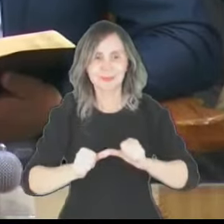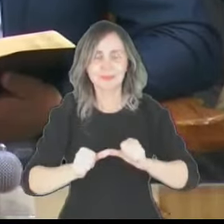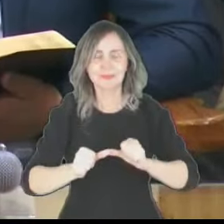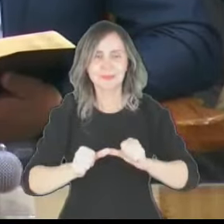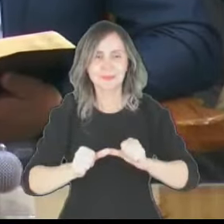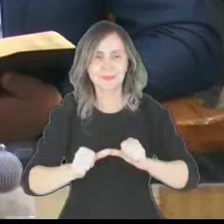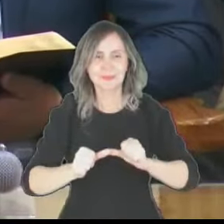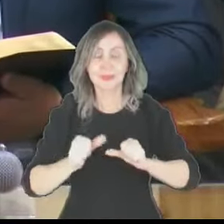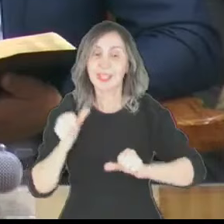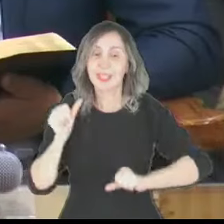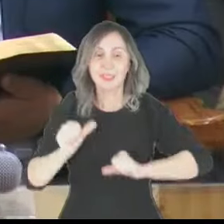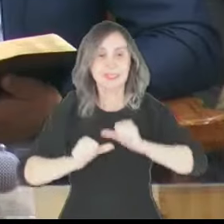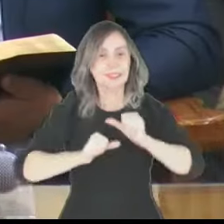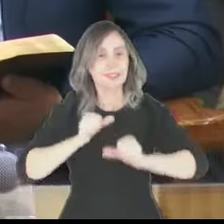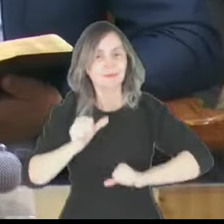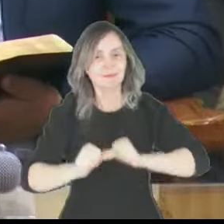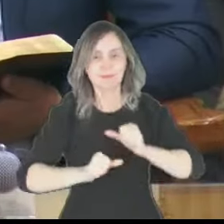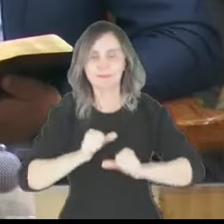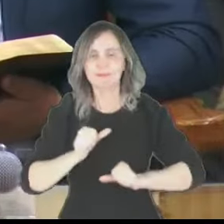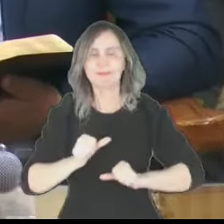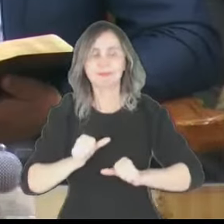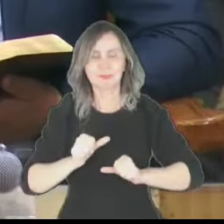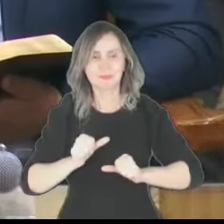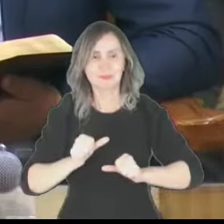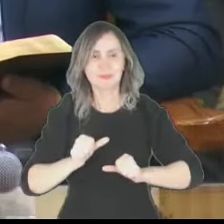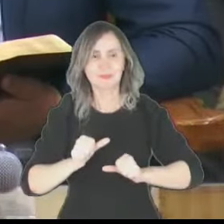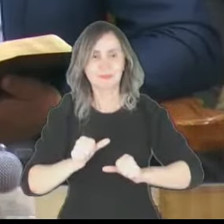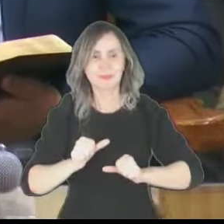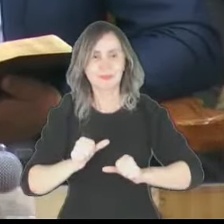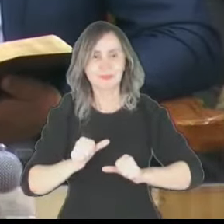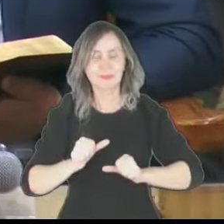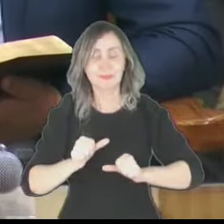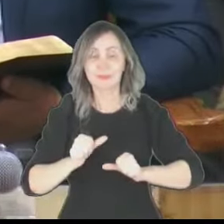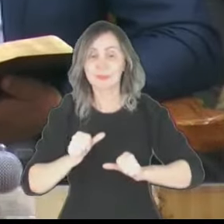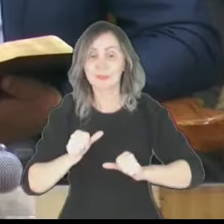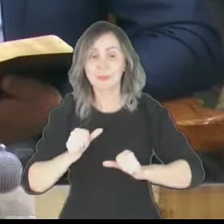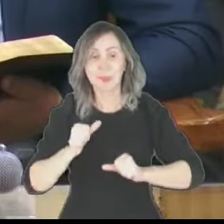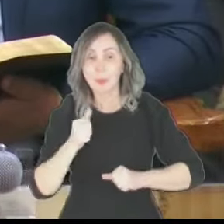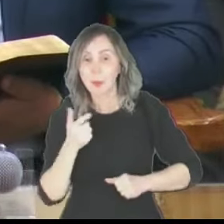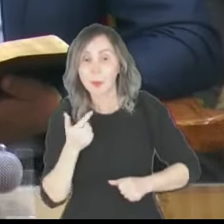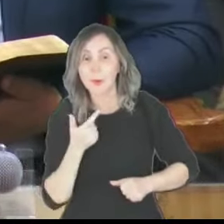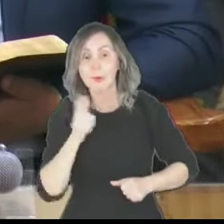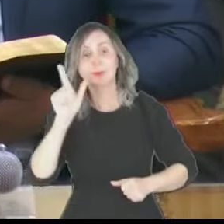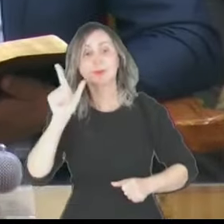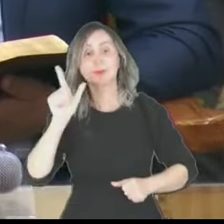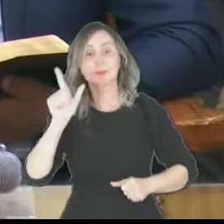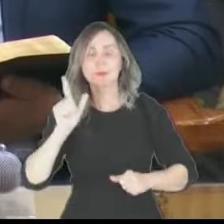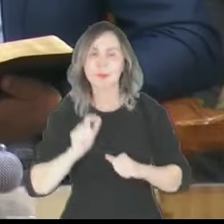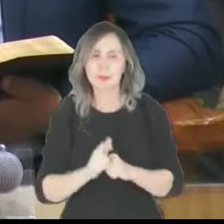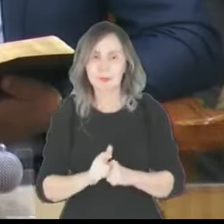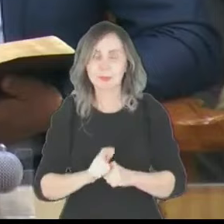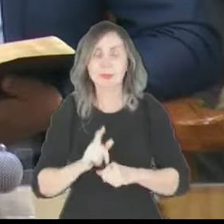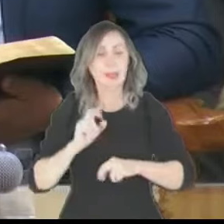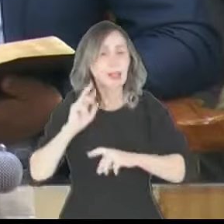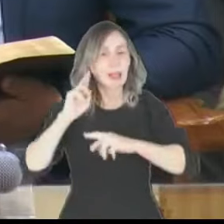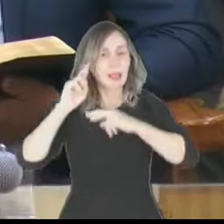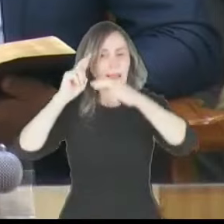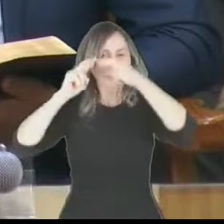Transformar-se Em outra forma Pela renovação